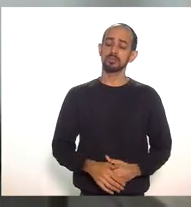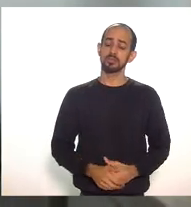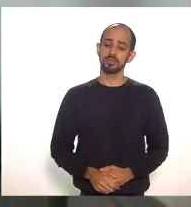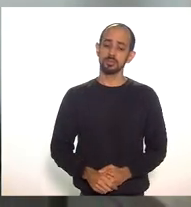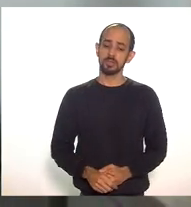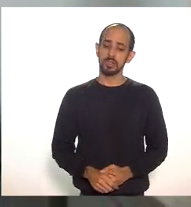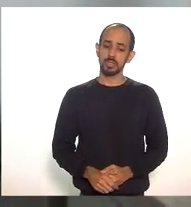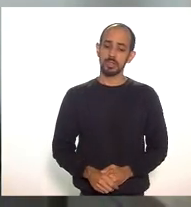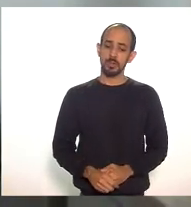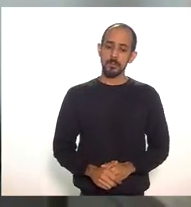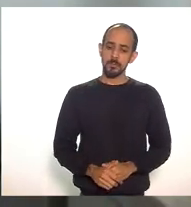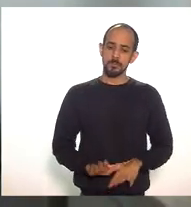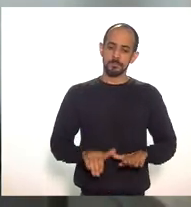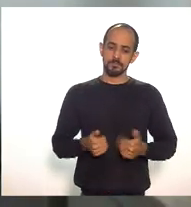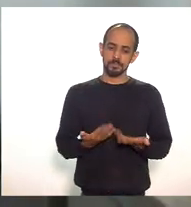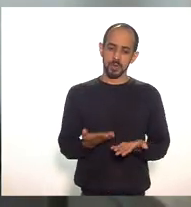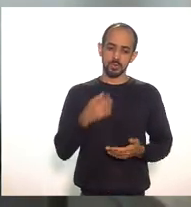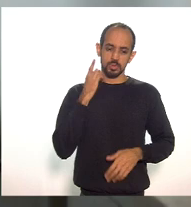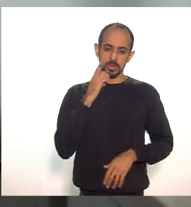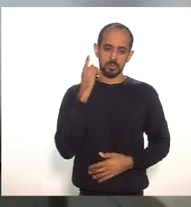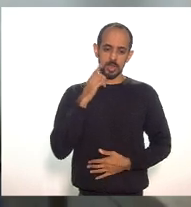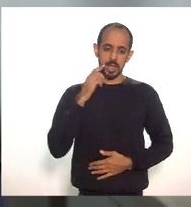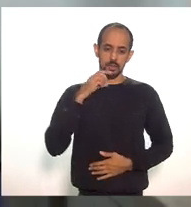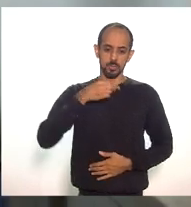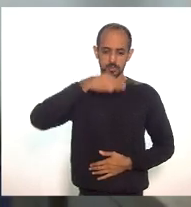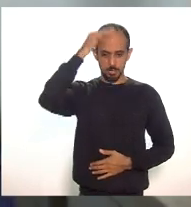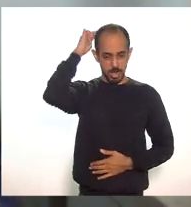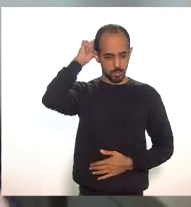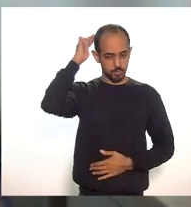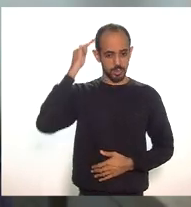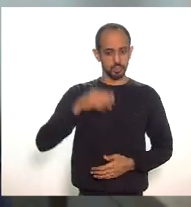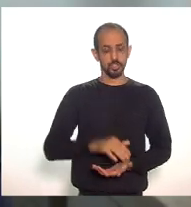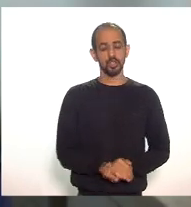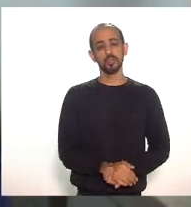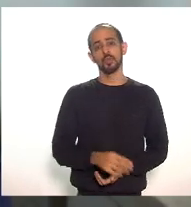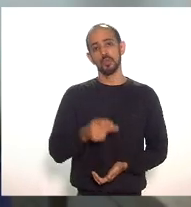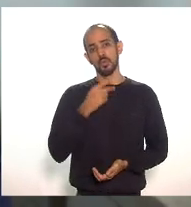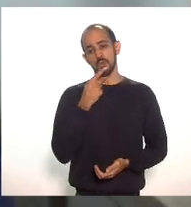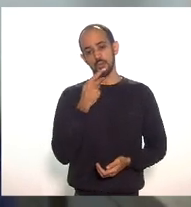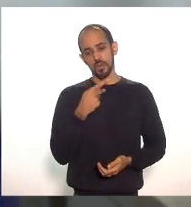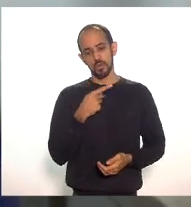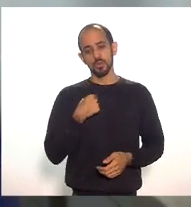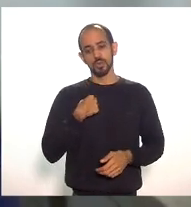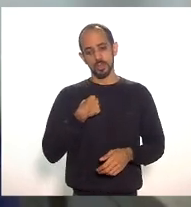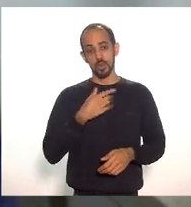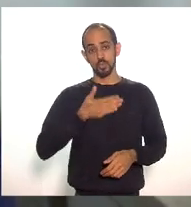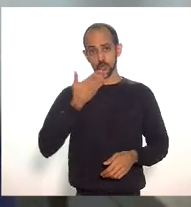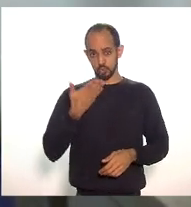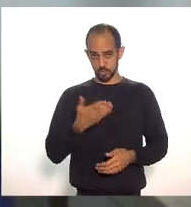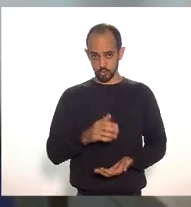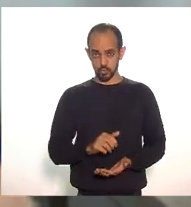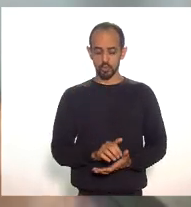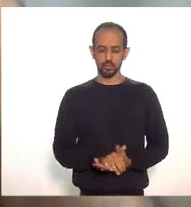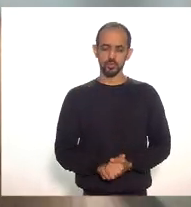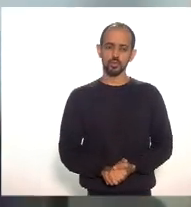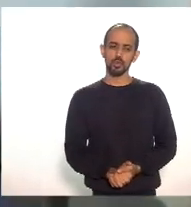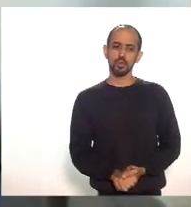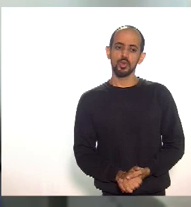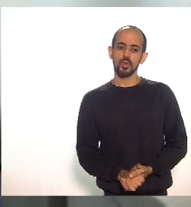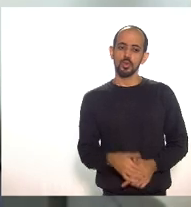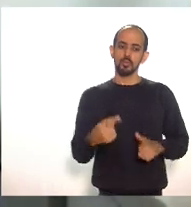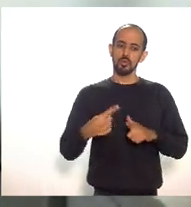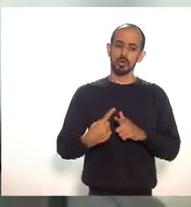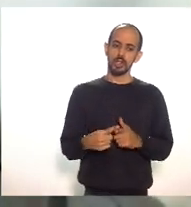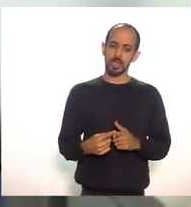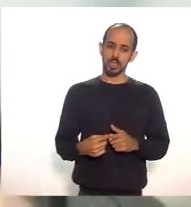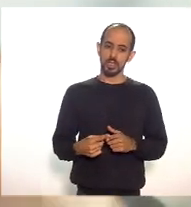o deputado mas se quer fazer uma nota técnica e eu também hoje porque na